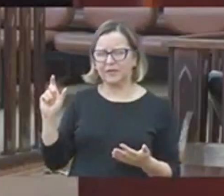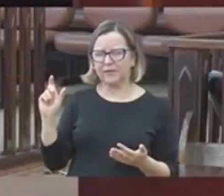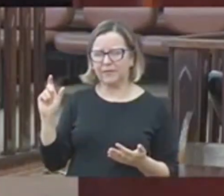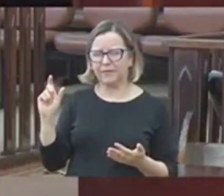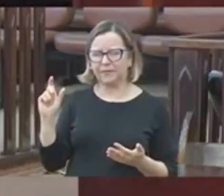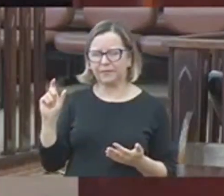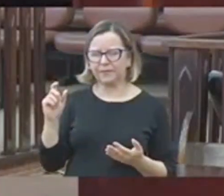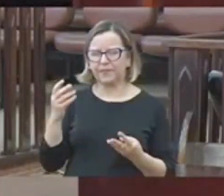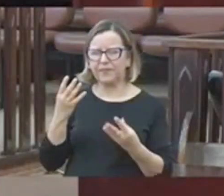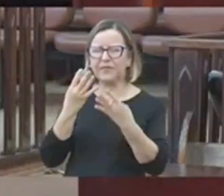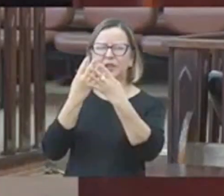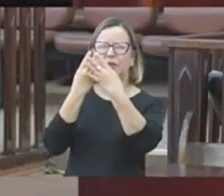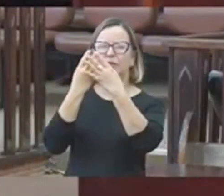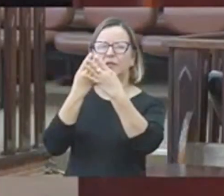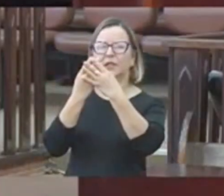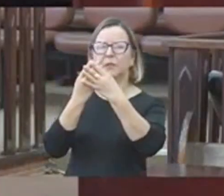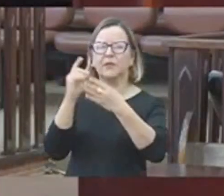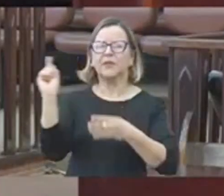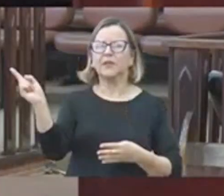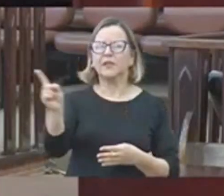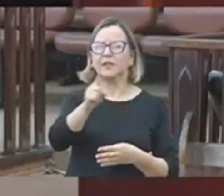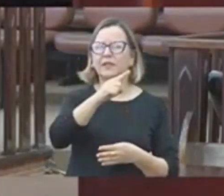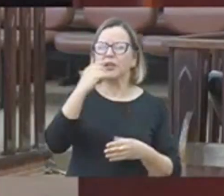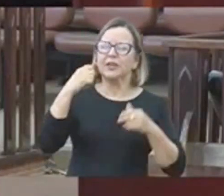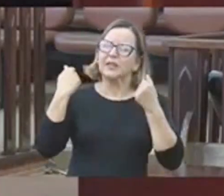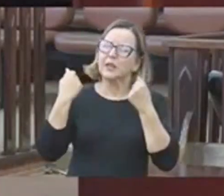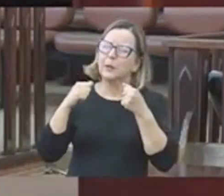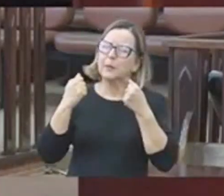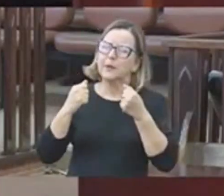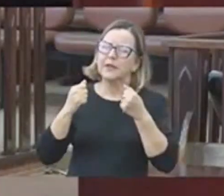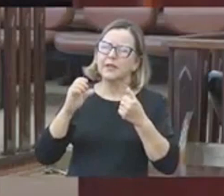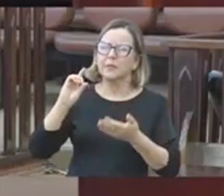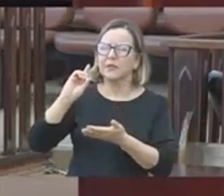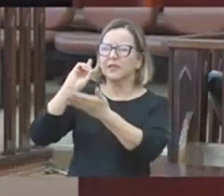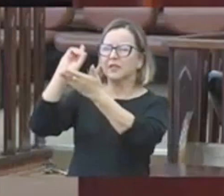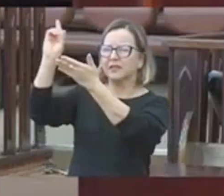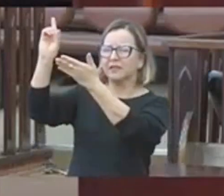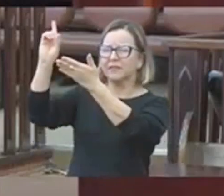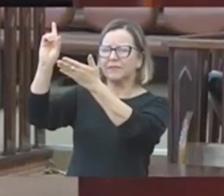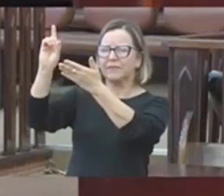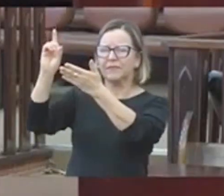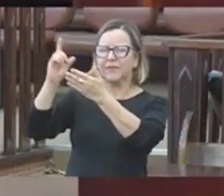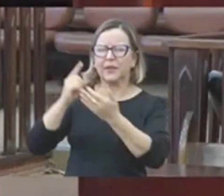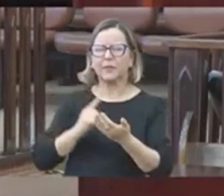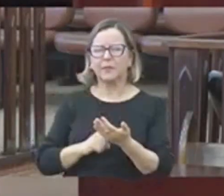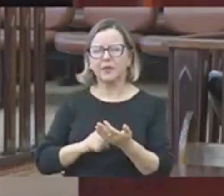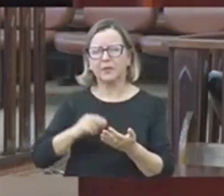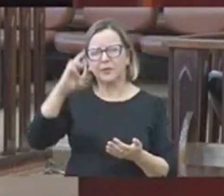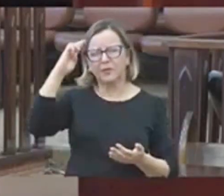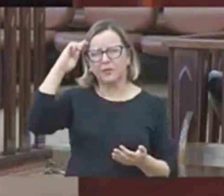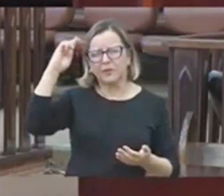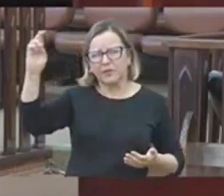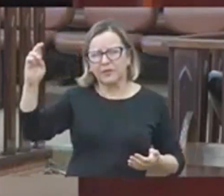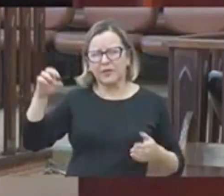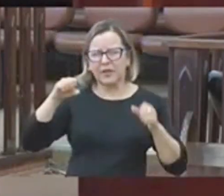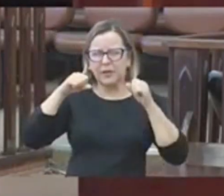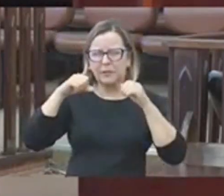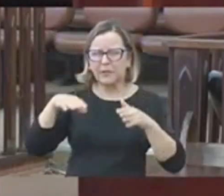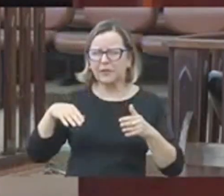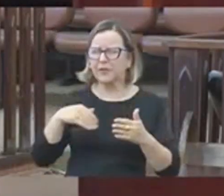e confessamos a nossa dependência do Senhor. Pedimos que o Senhor ministre a cada família nesse